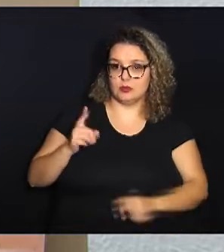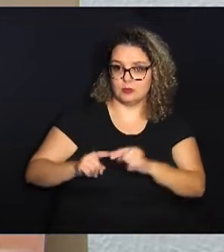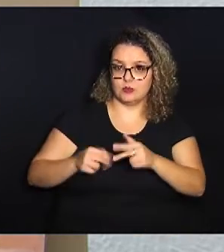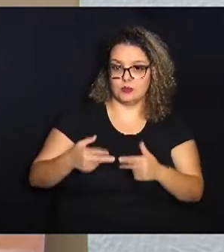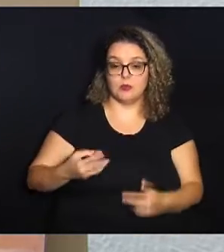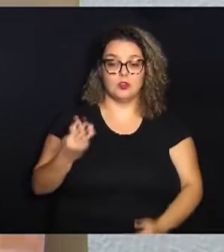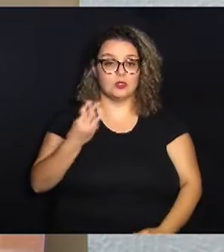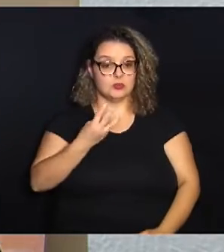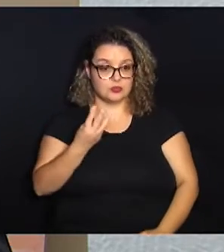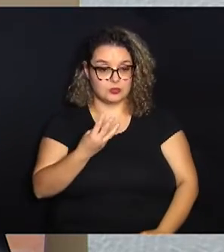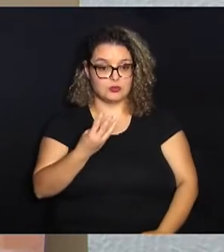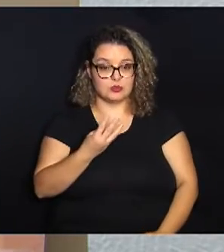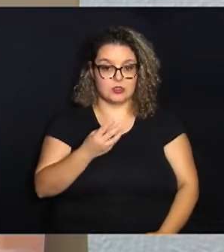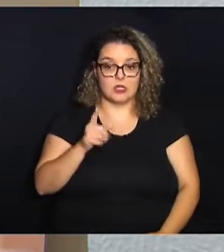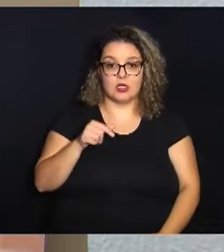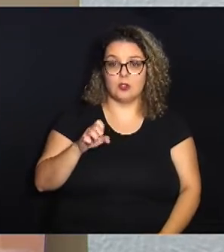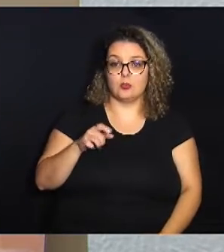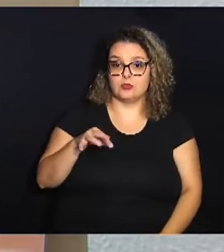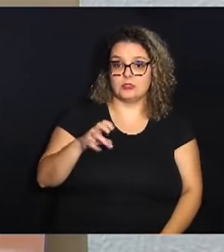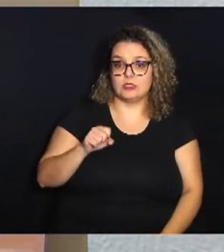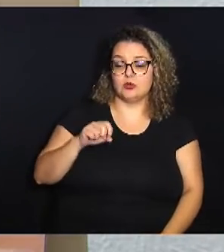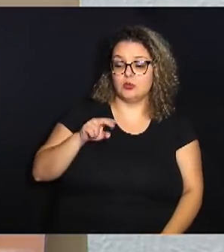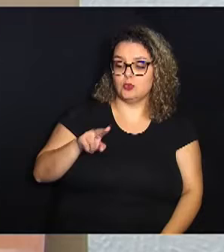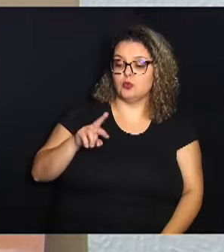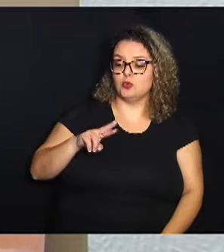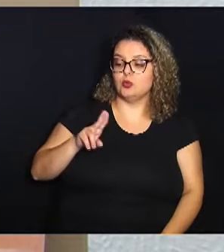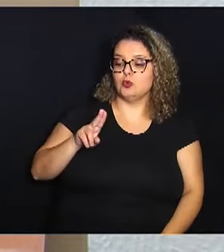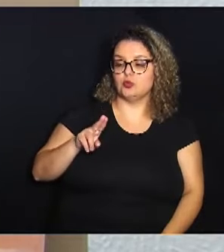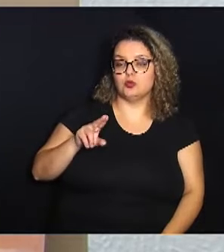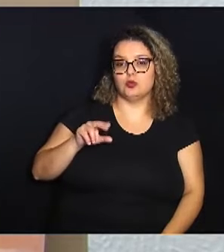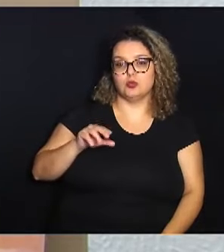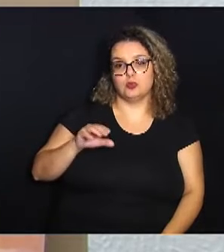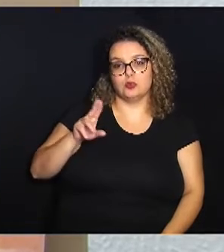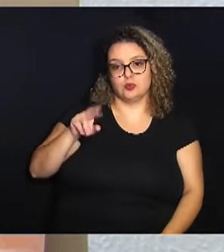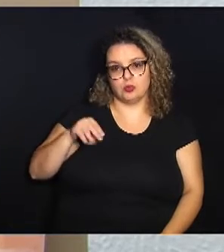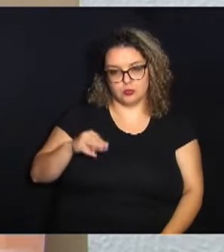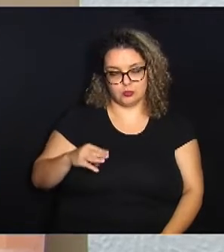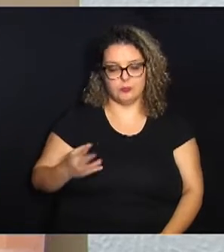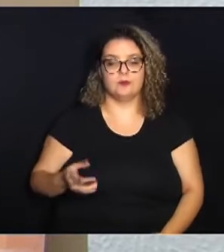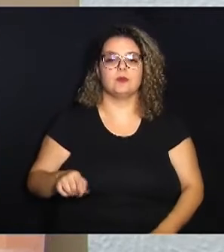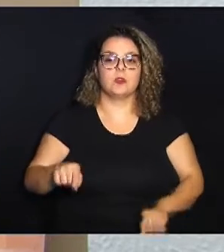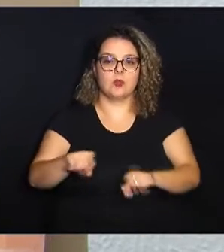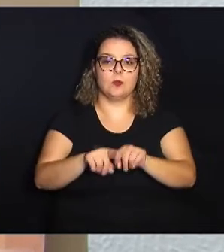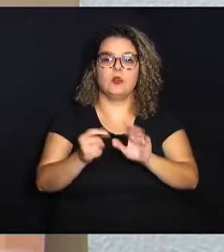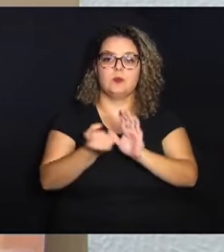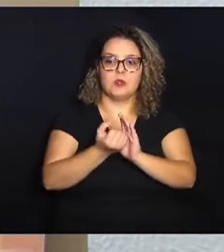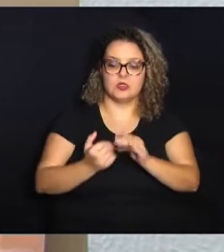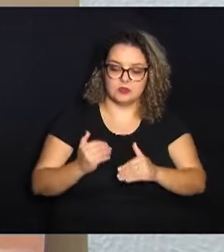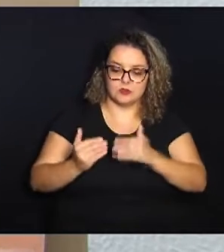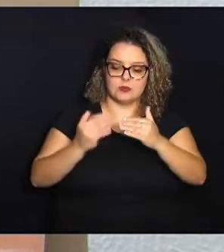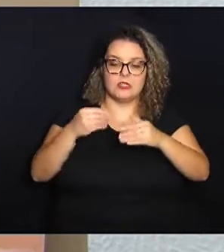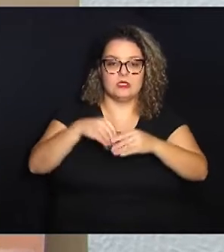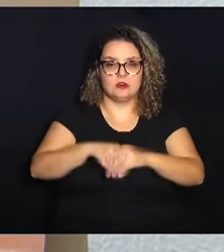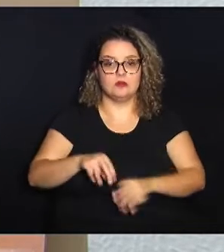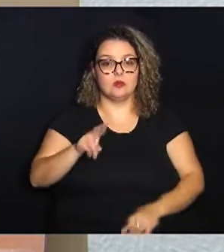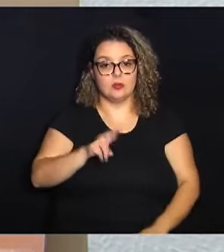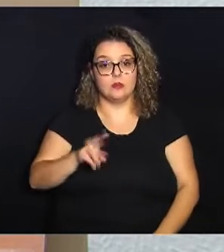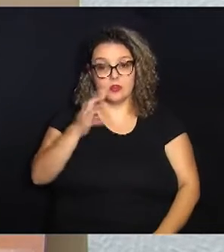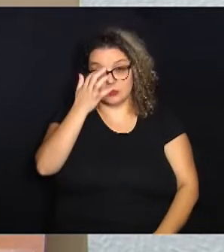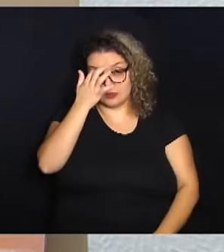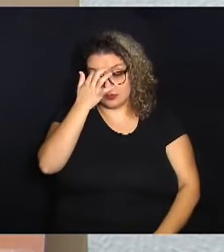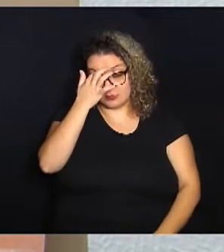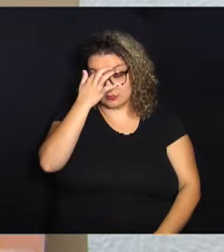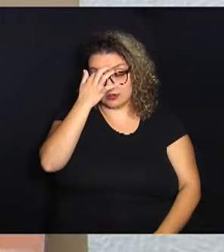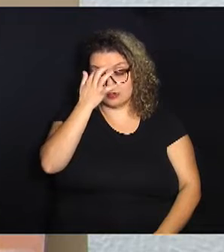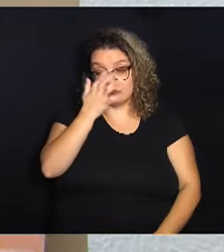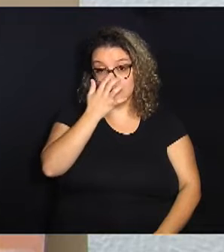terceiro produto é o extrato do urucum, que foi uma patente também desenvolvida dentro da universidade, que tem propriedades também